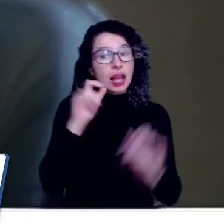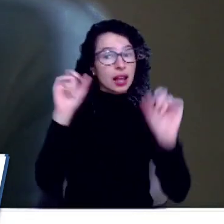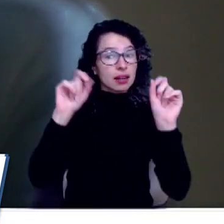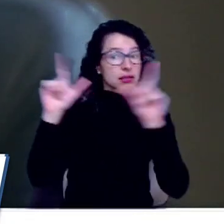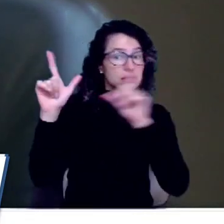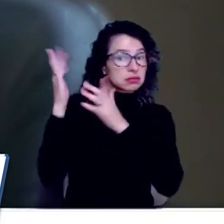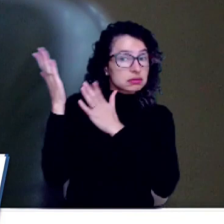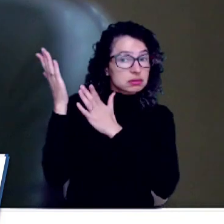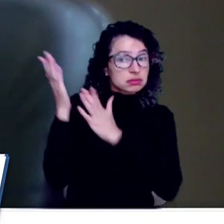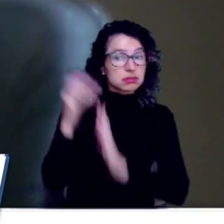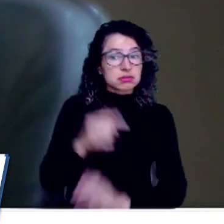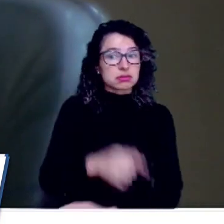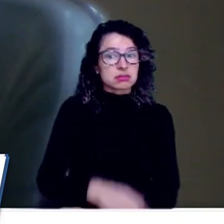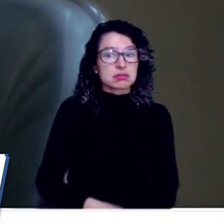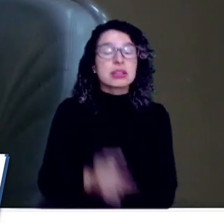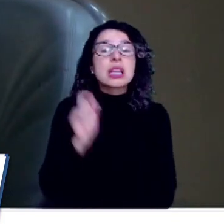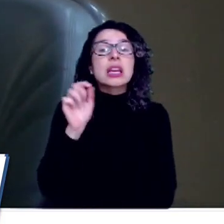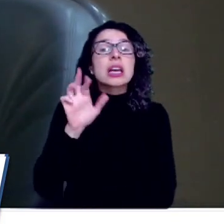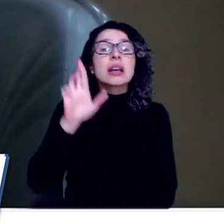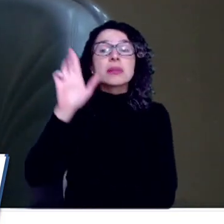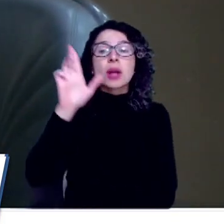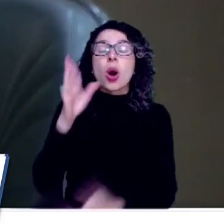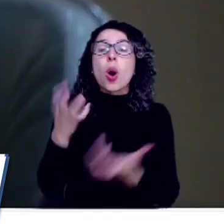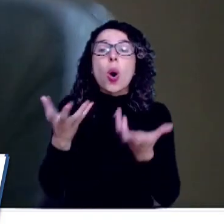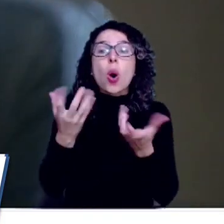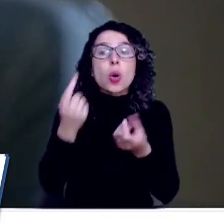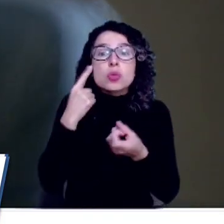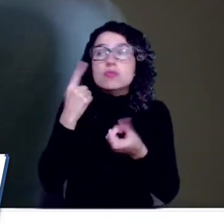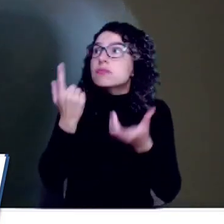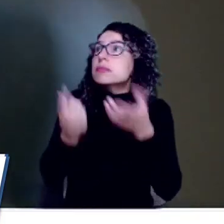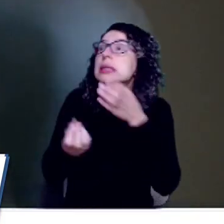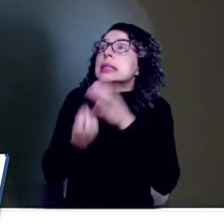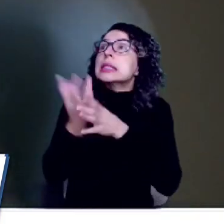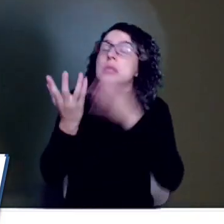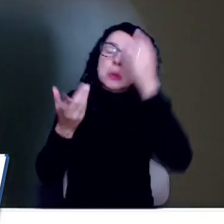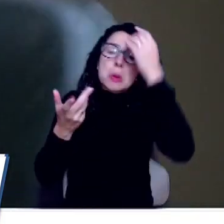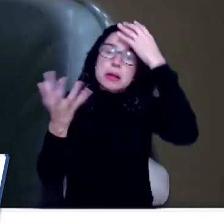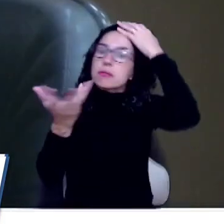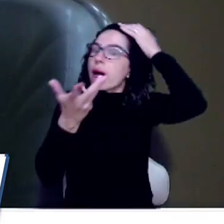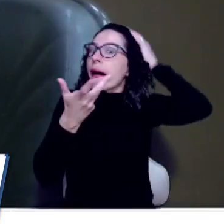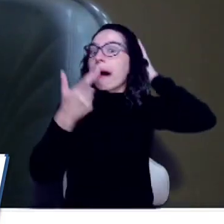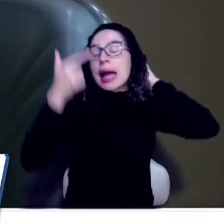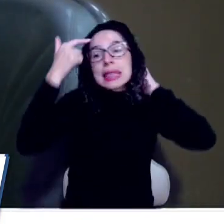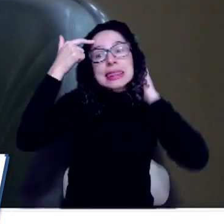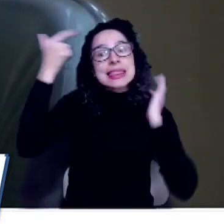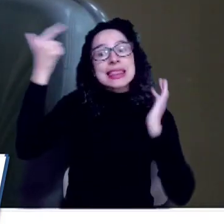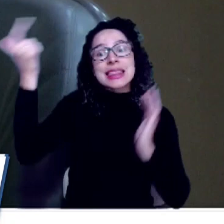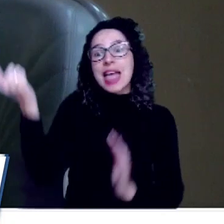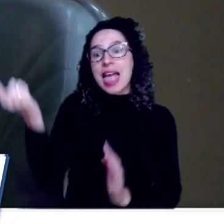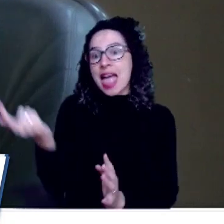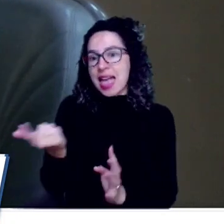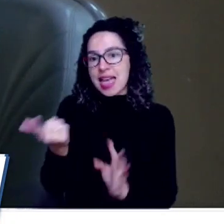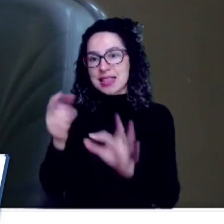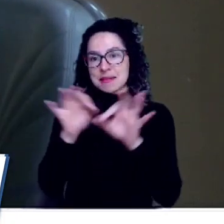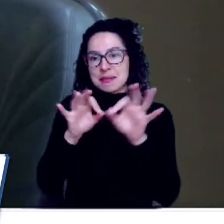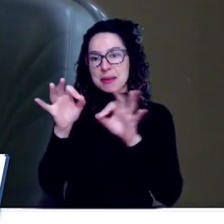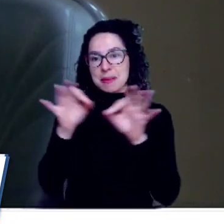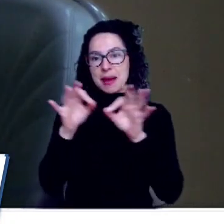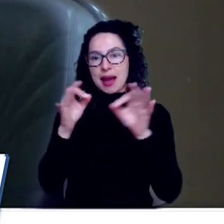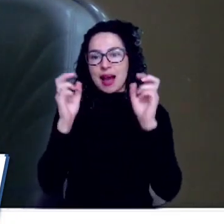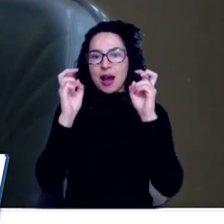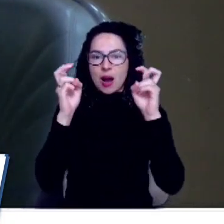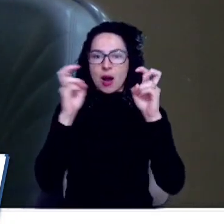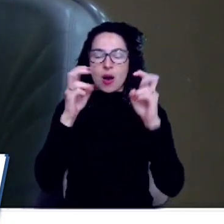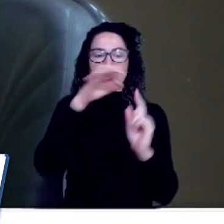que projetou? Da onde que surgiu essa magnífica ideia de fazer essa integração de ponto de ônibus?